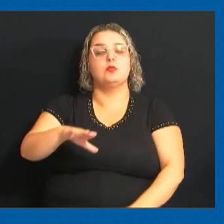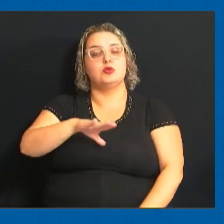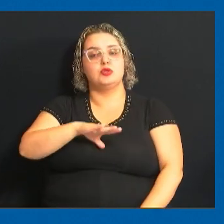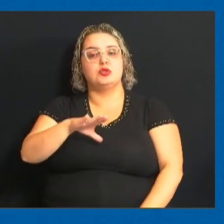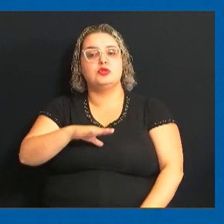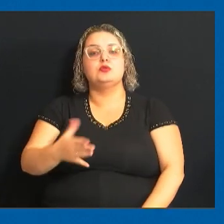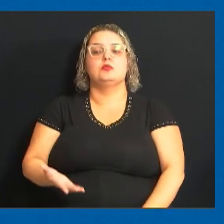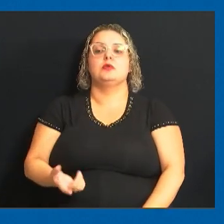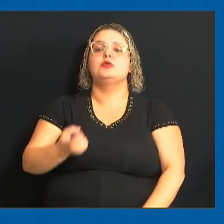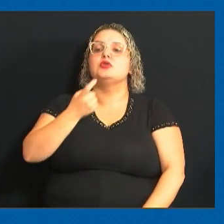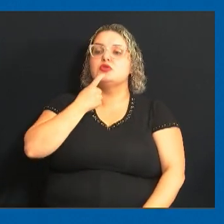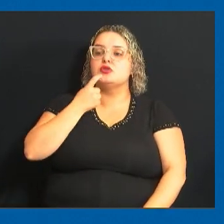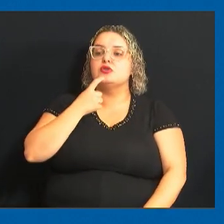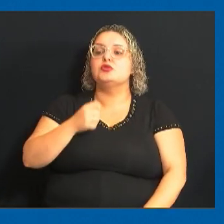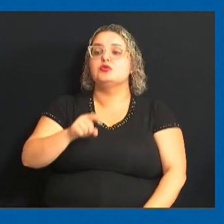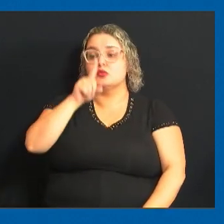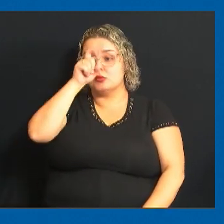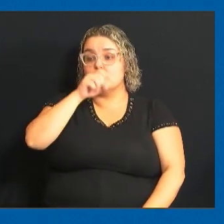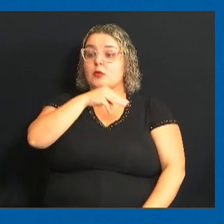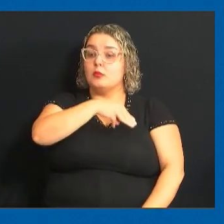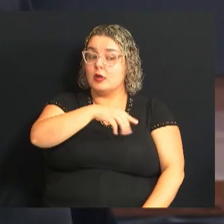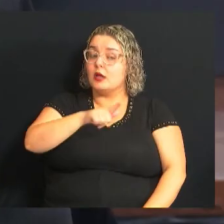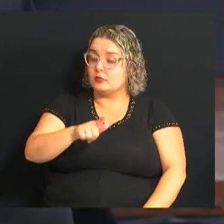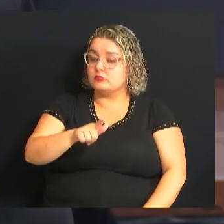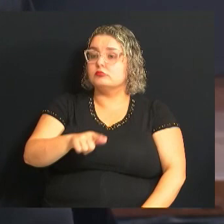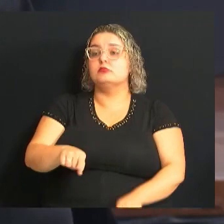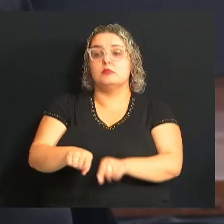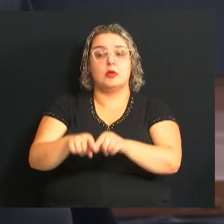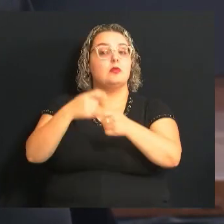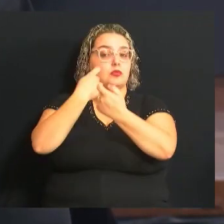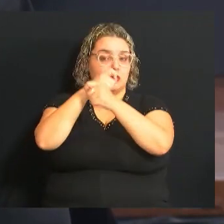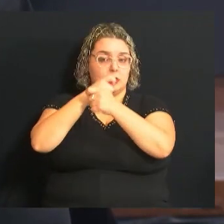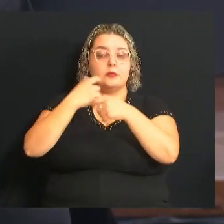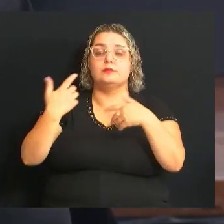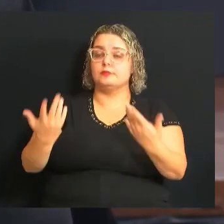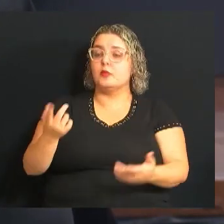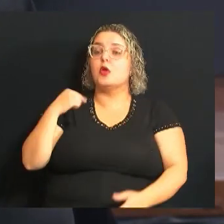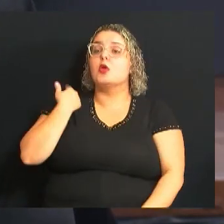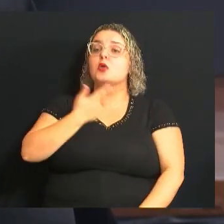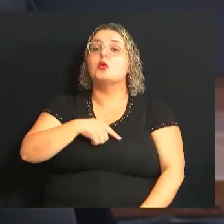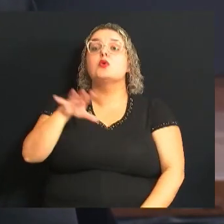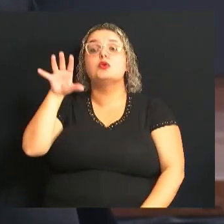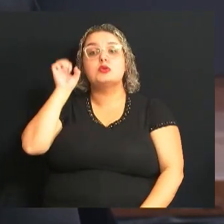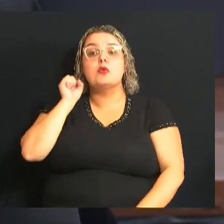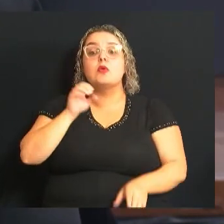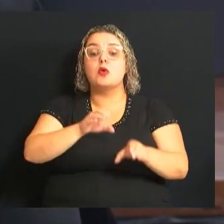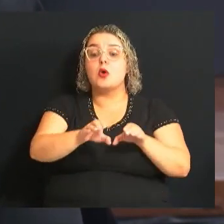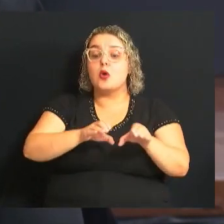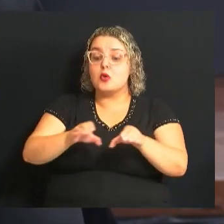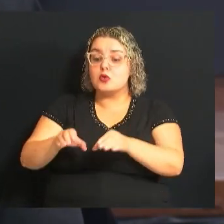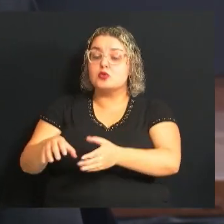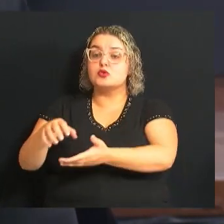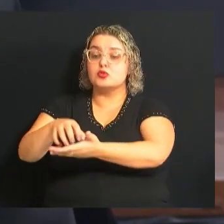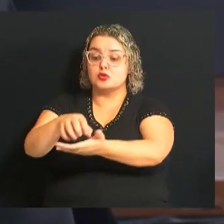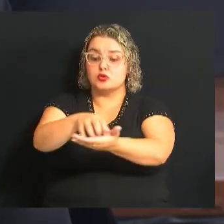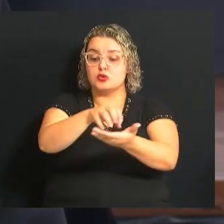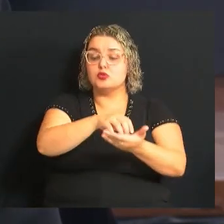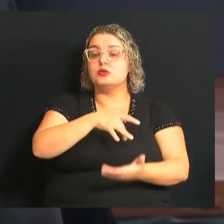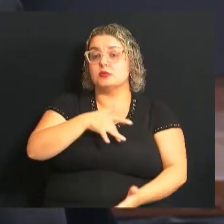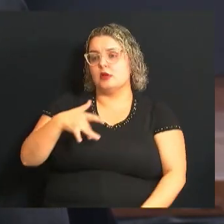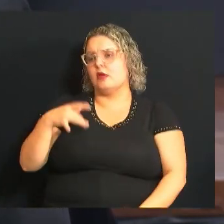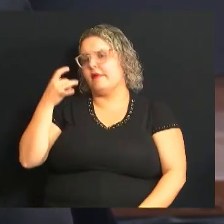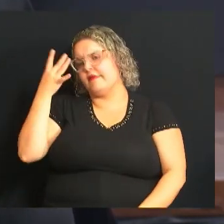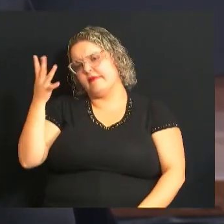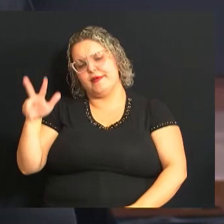os hospitais Mário Gatti e PUC Campinas. Nós ouvimos os coordenadores de postos de saúde, porque é muito fácil vir aqui